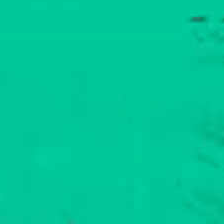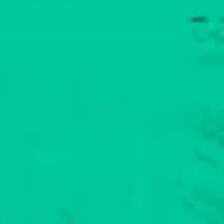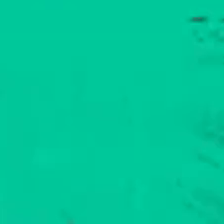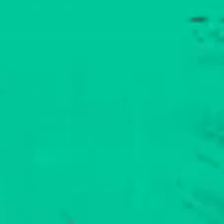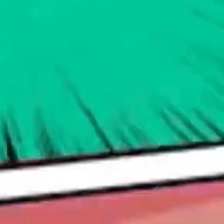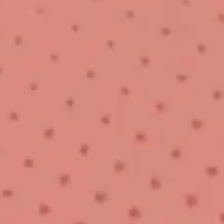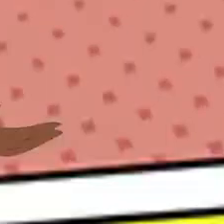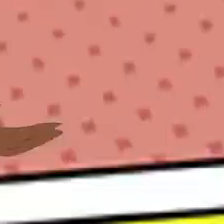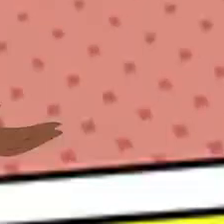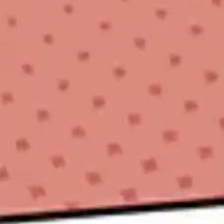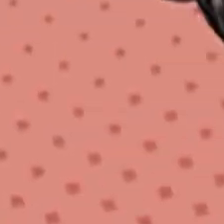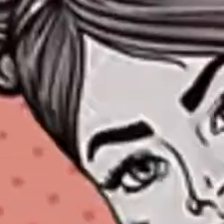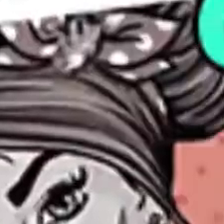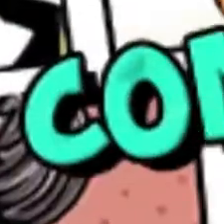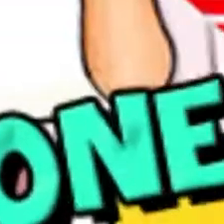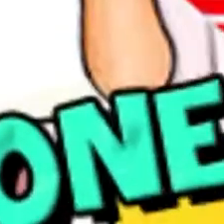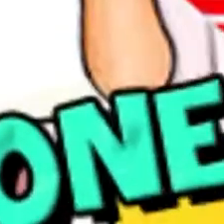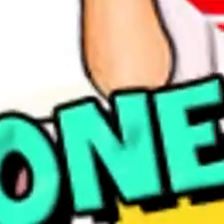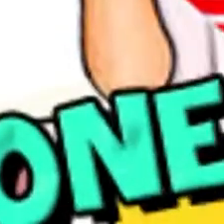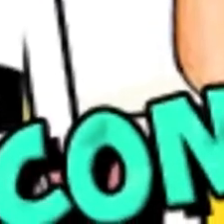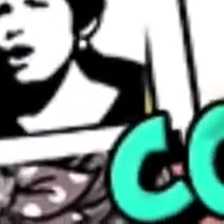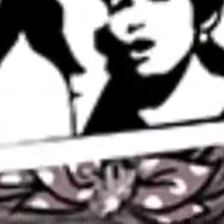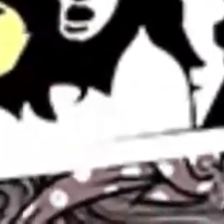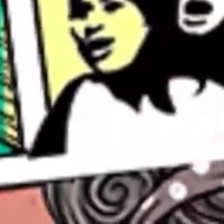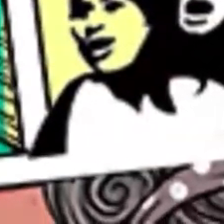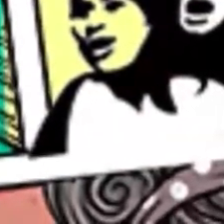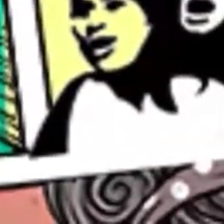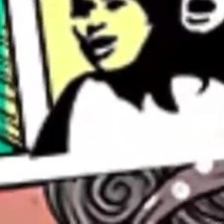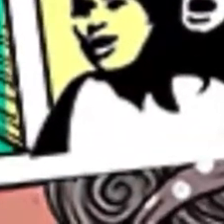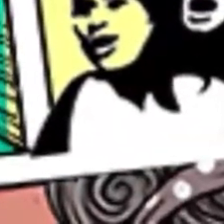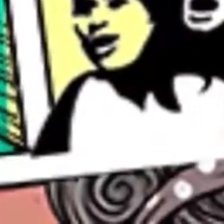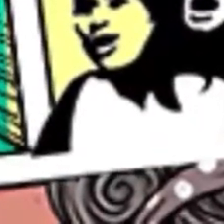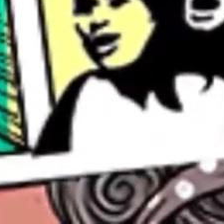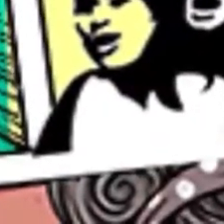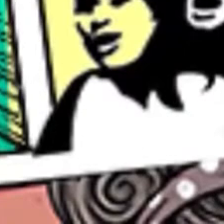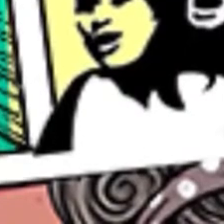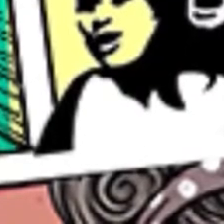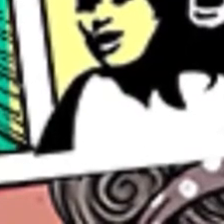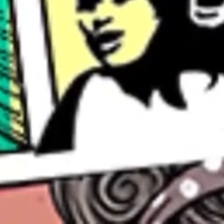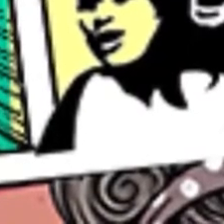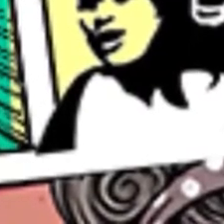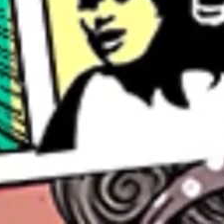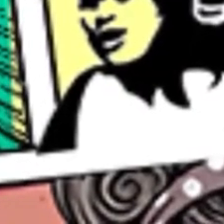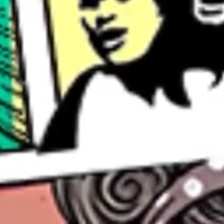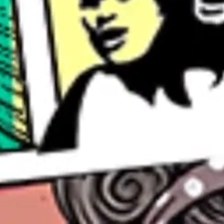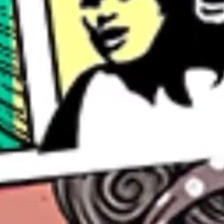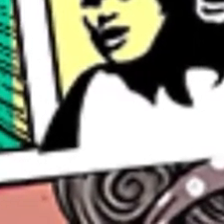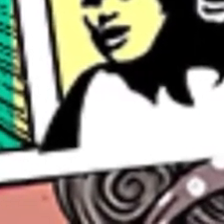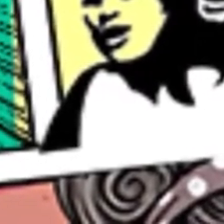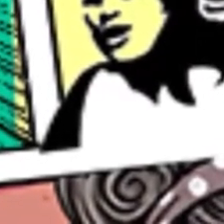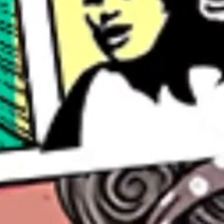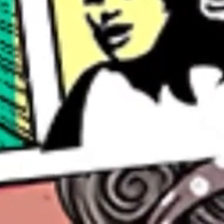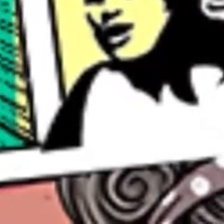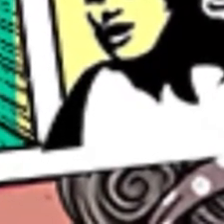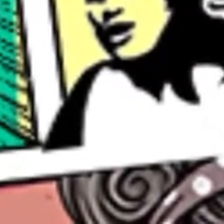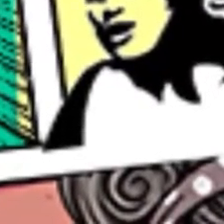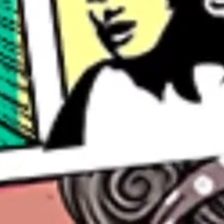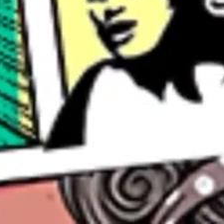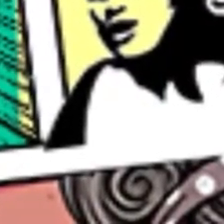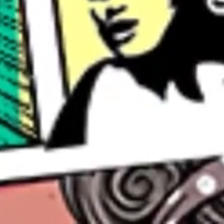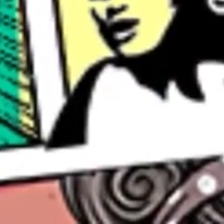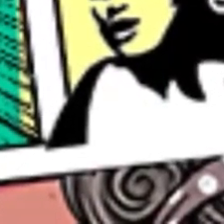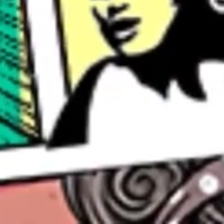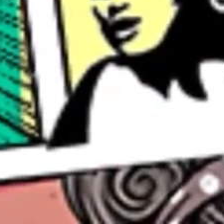estamos sós. Podemos ser o que quiser. Toda mulher, toda mulher, toda mulher, toda mulher.